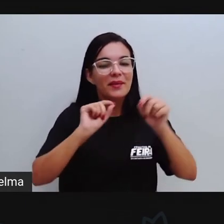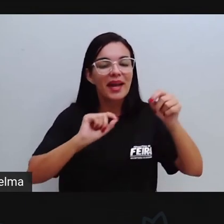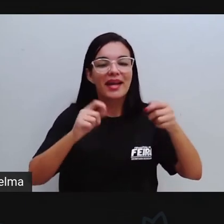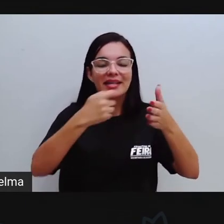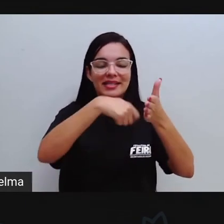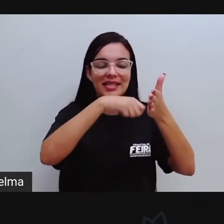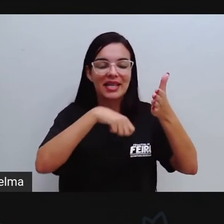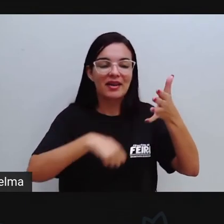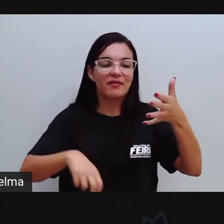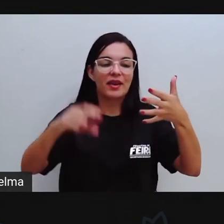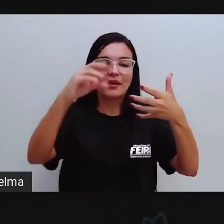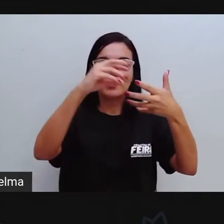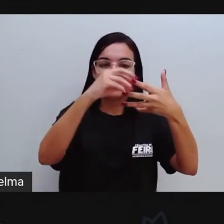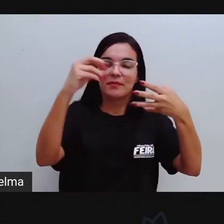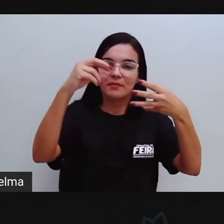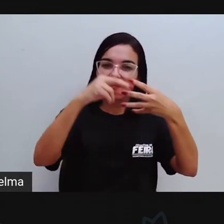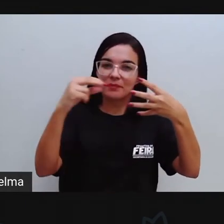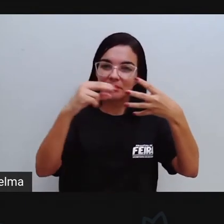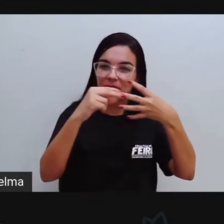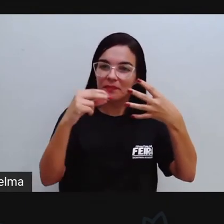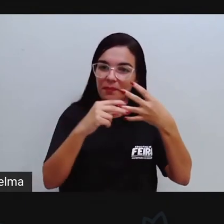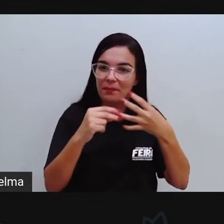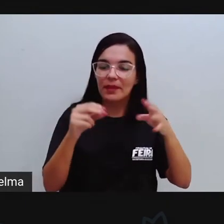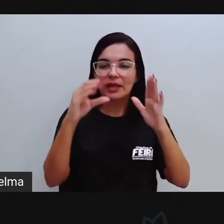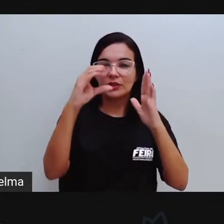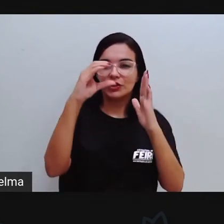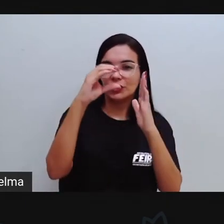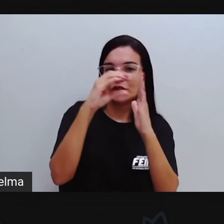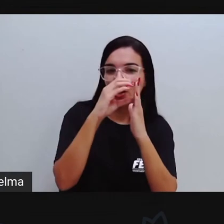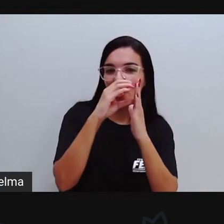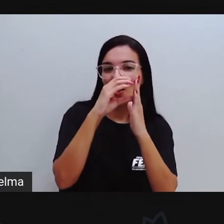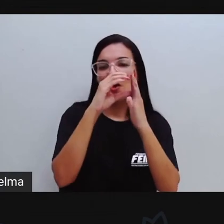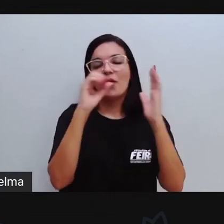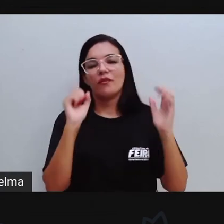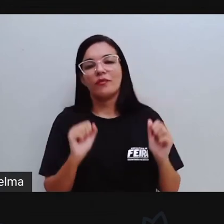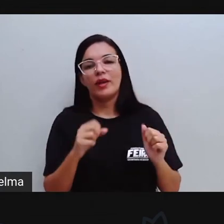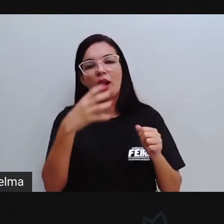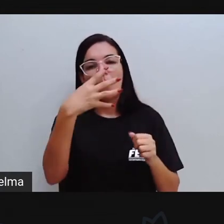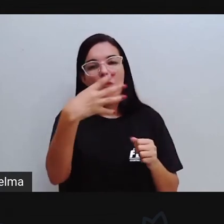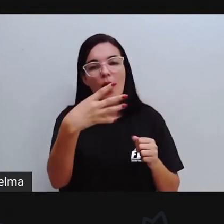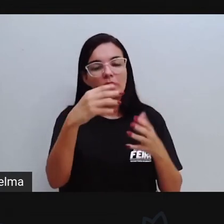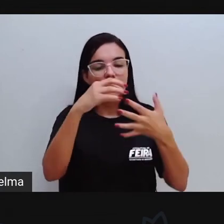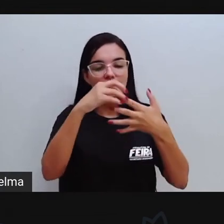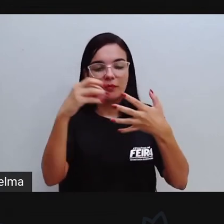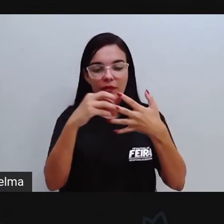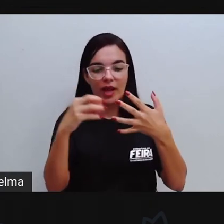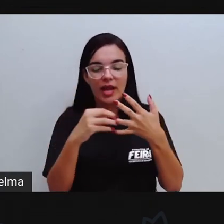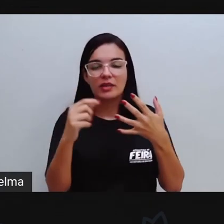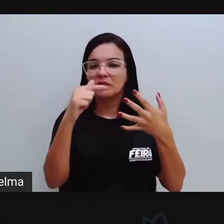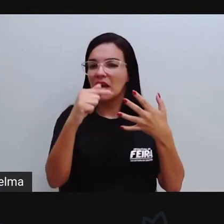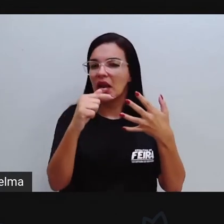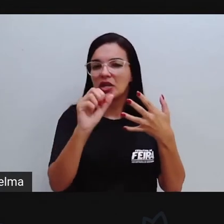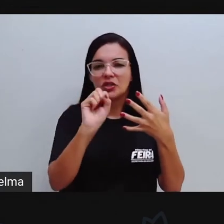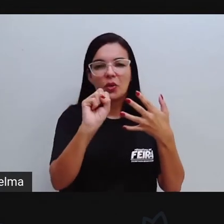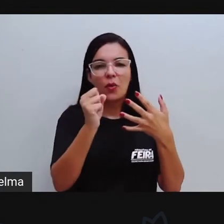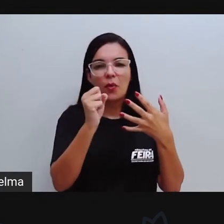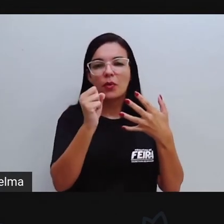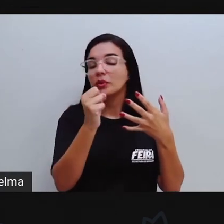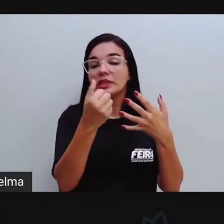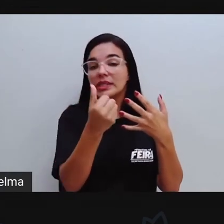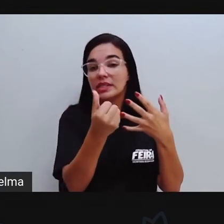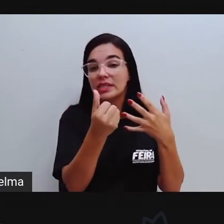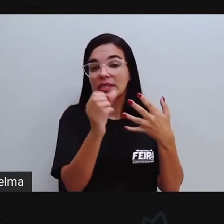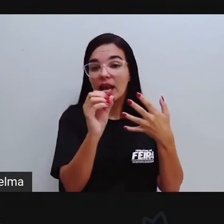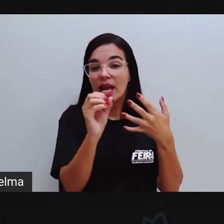aí, formar a estrofe, que pode ser uma estrofe de 4 versos, de 6 versos, de 7 versos, de 10 versos, né?